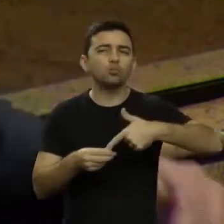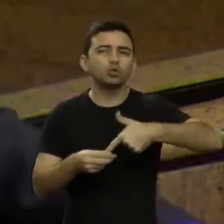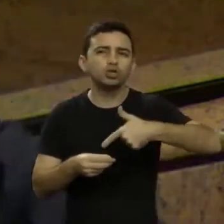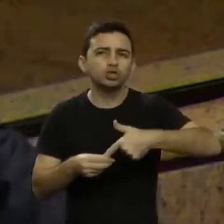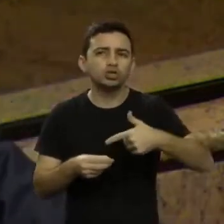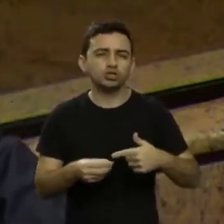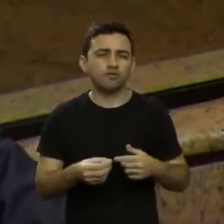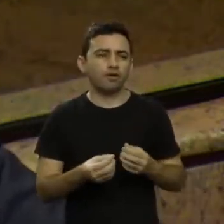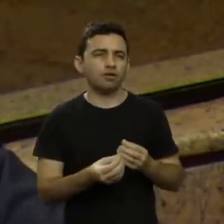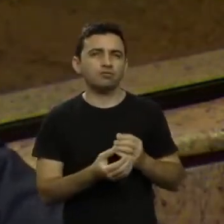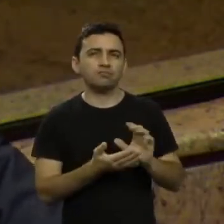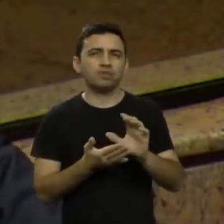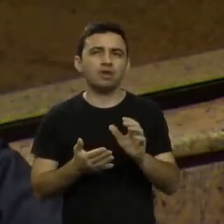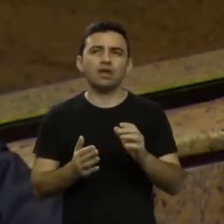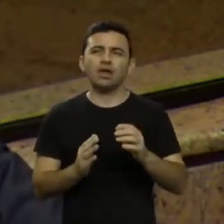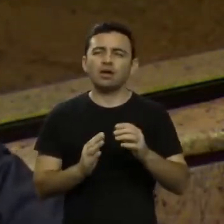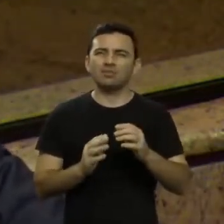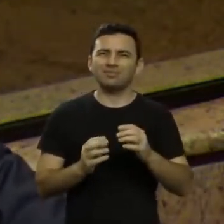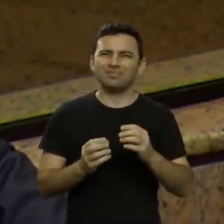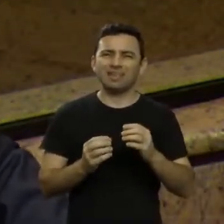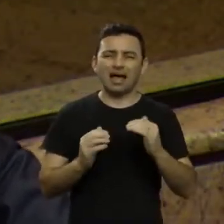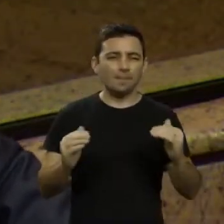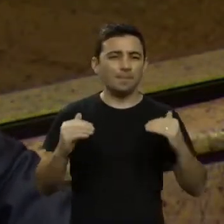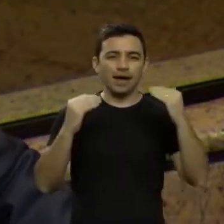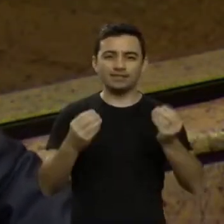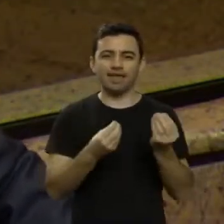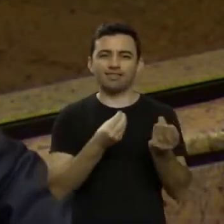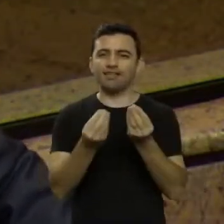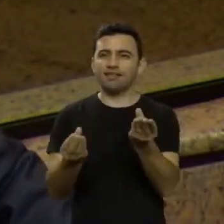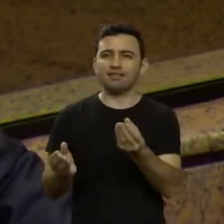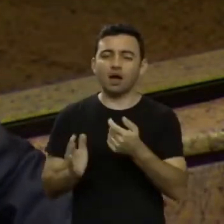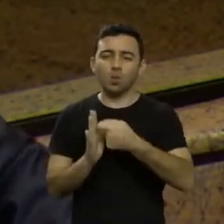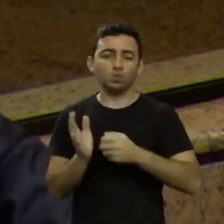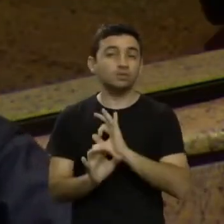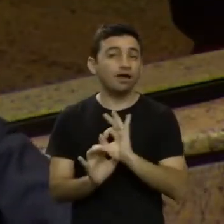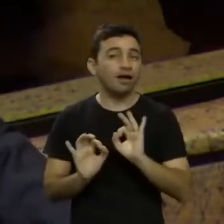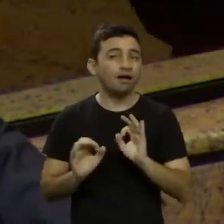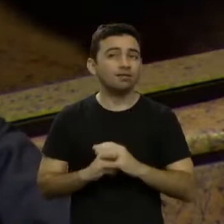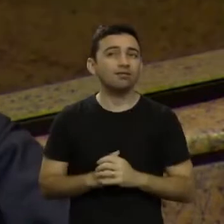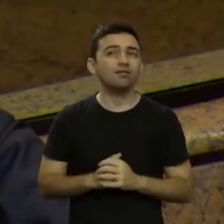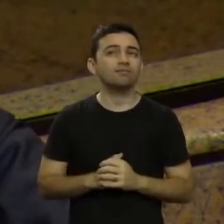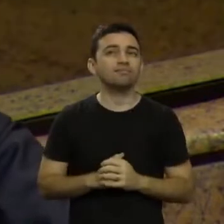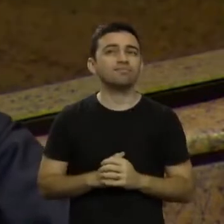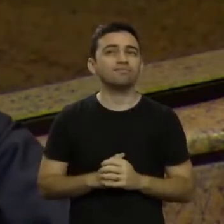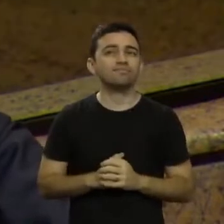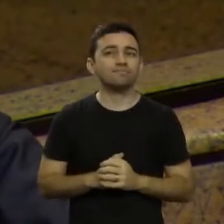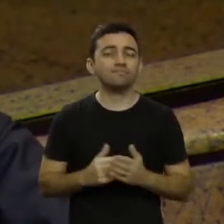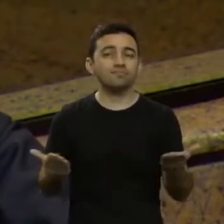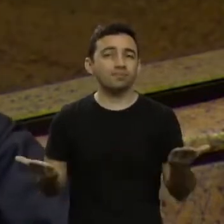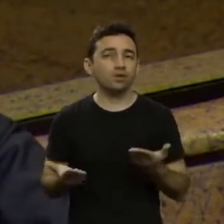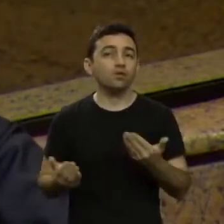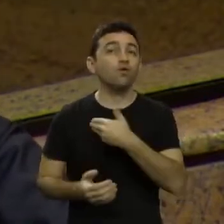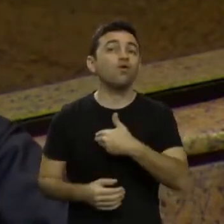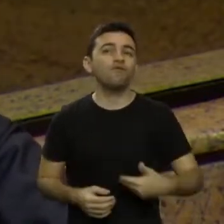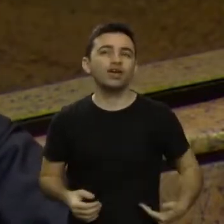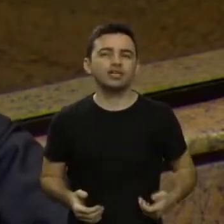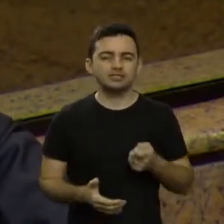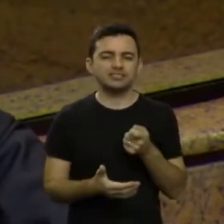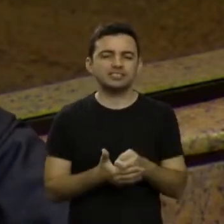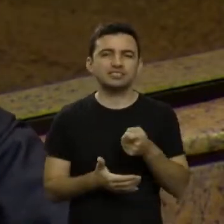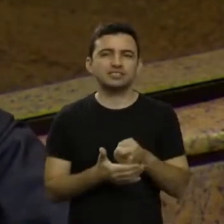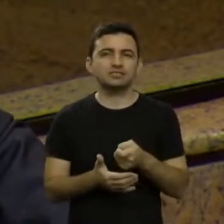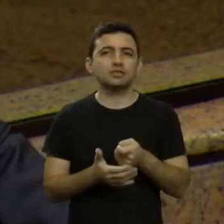sem concurso, o que que o governo de Santa Catarina fez? Resolveu agora que vai cobrar tudo